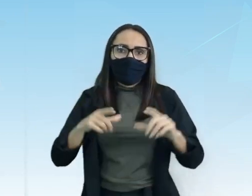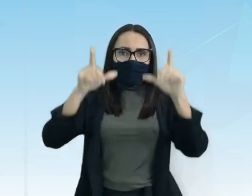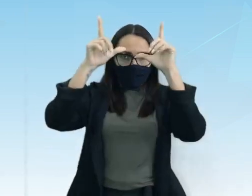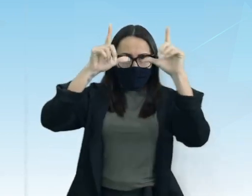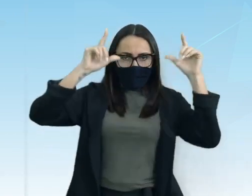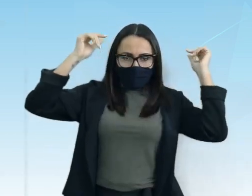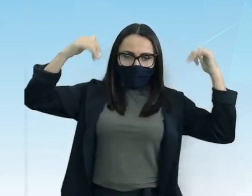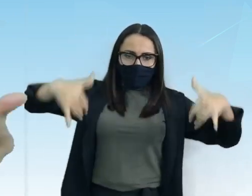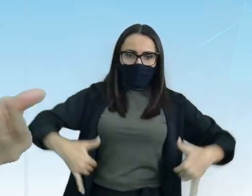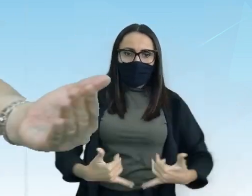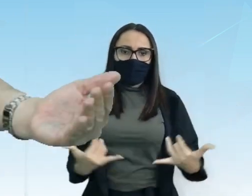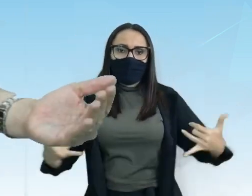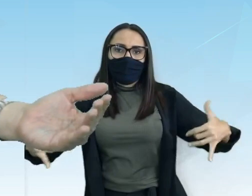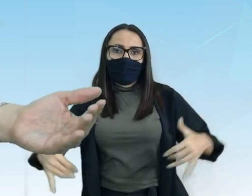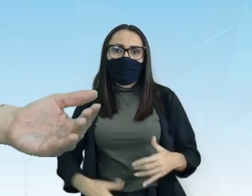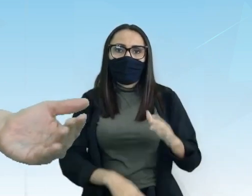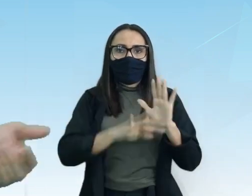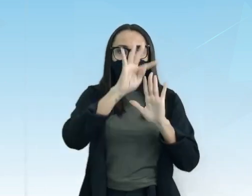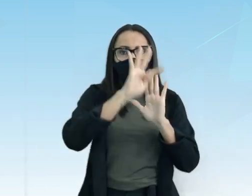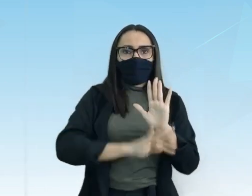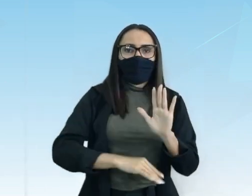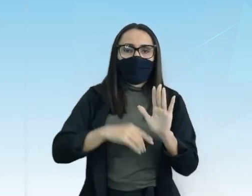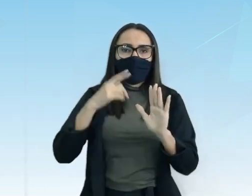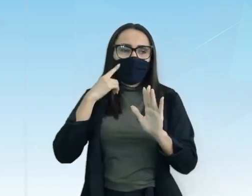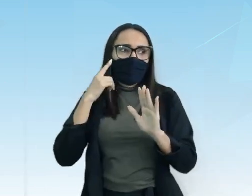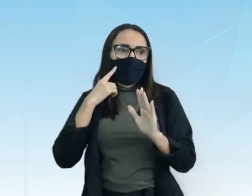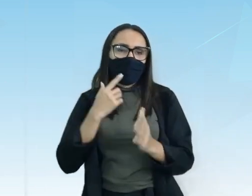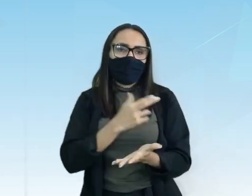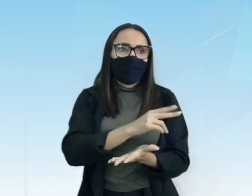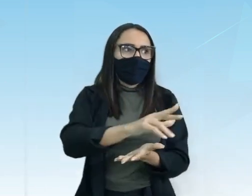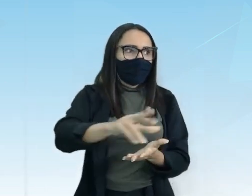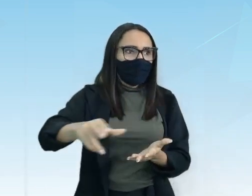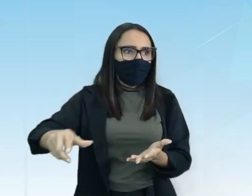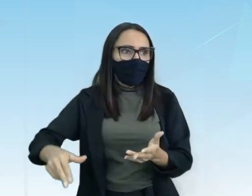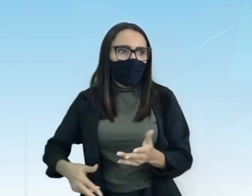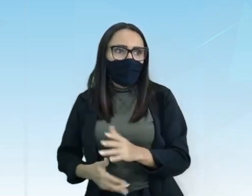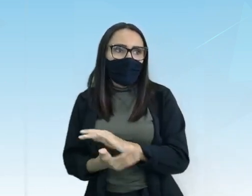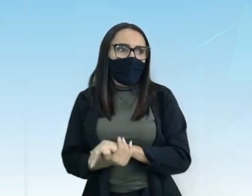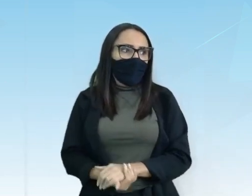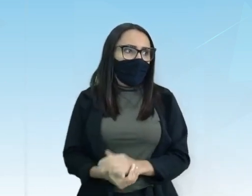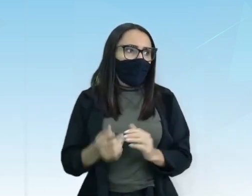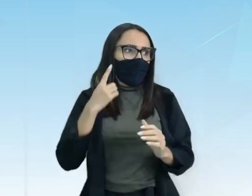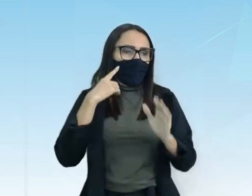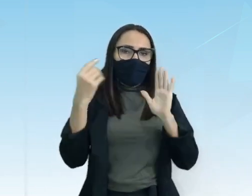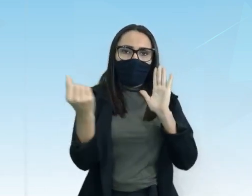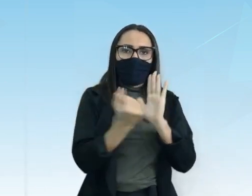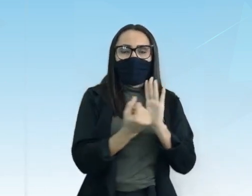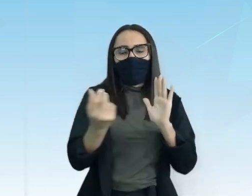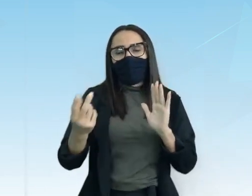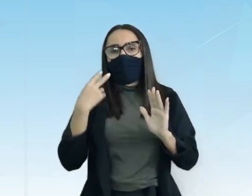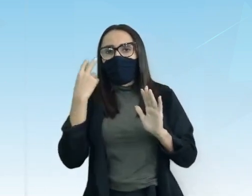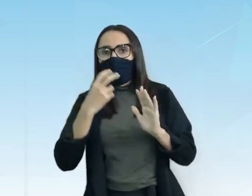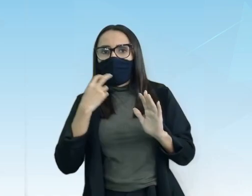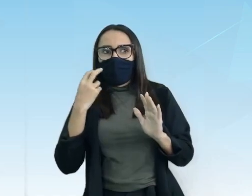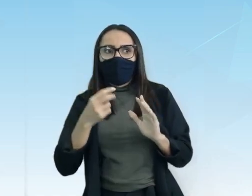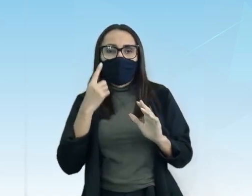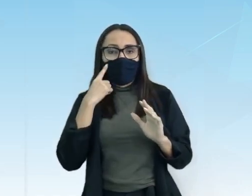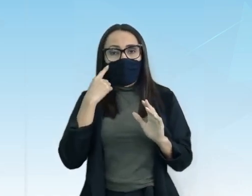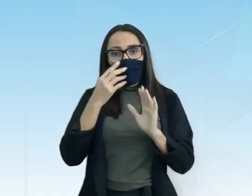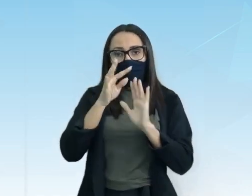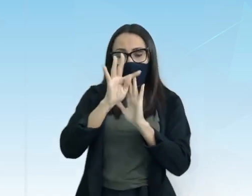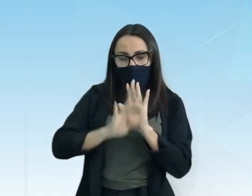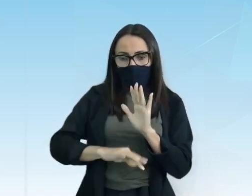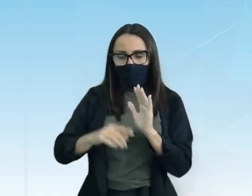Gonzaga, certos textos de Chico Bento e outros textos em que há marcas da oralidade. E esse texto,